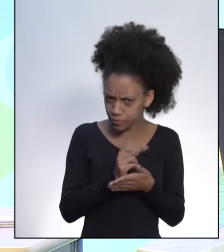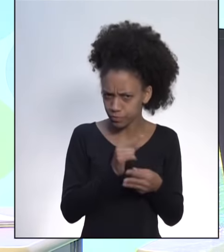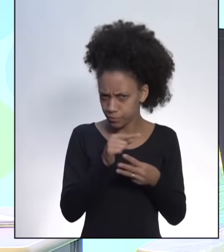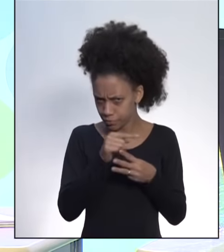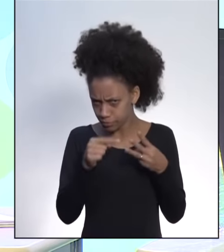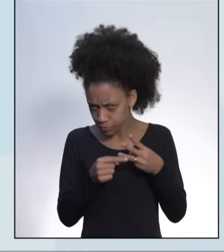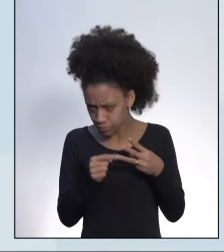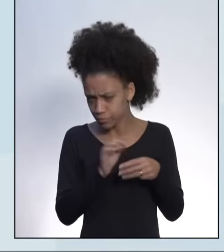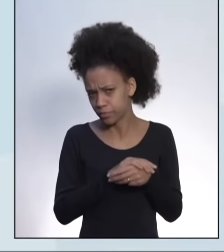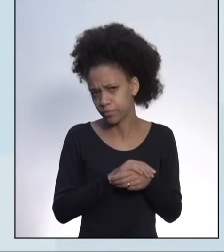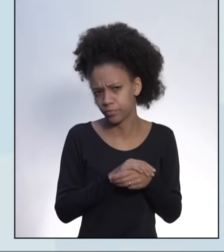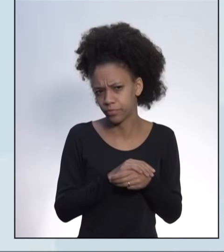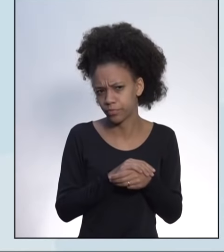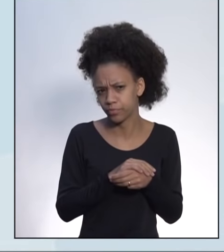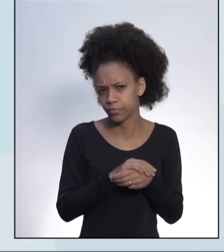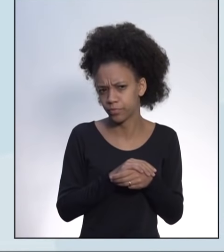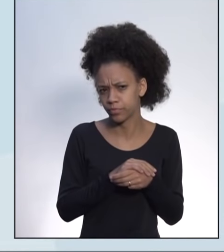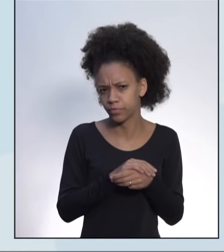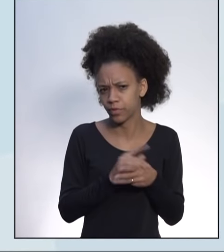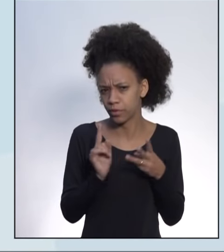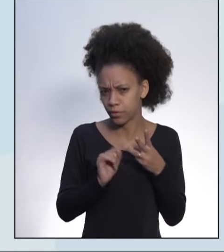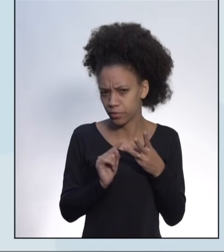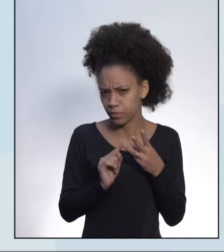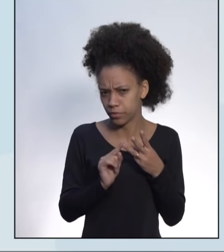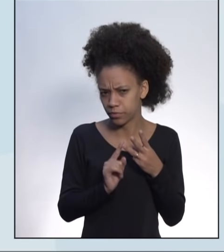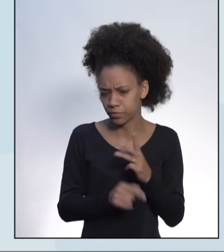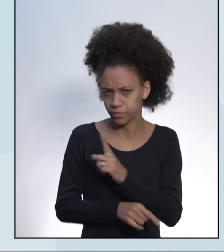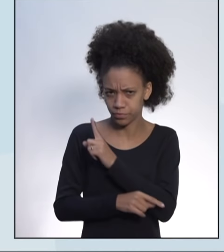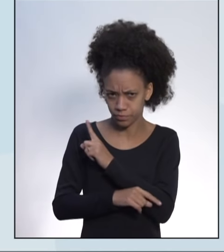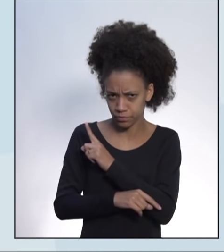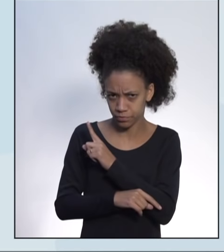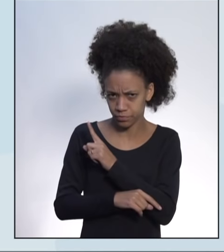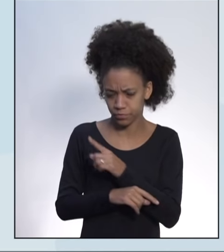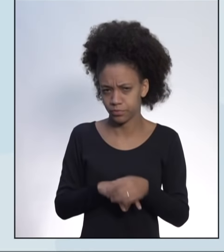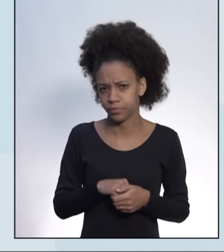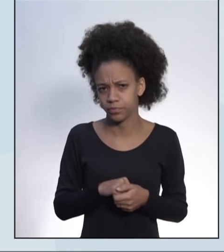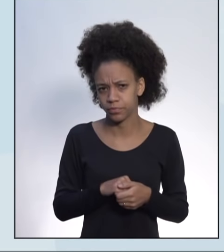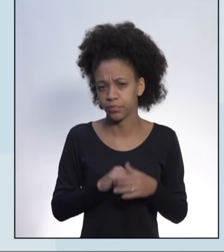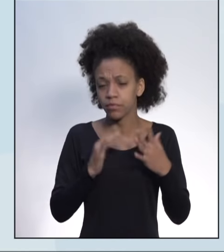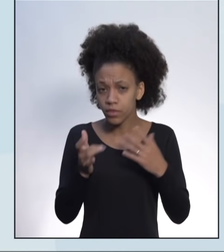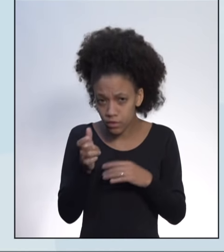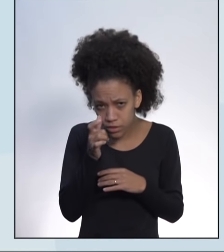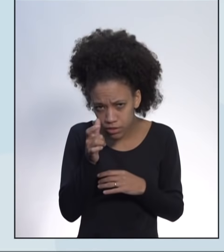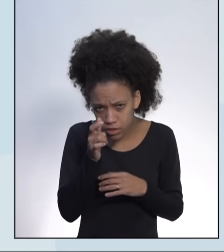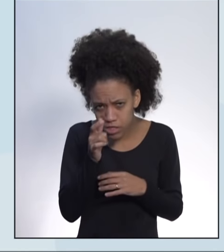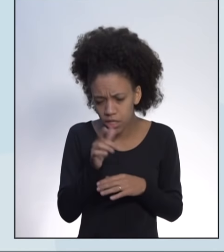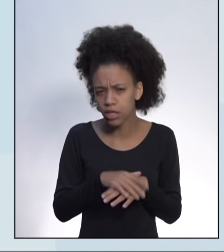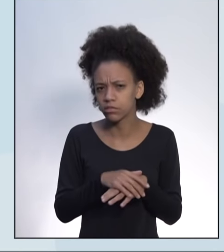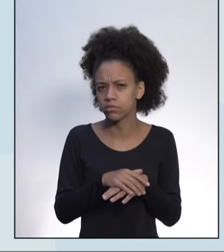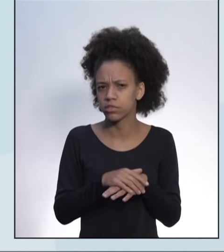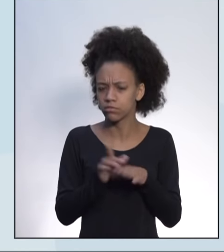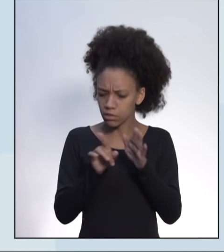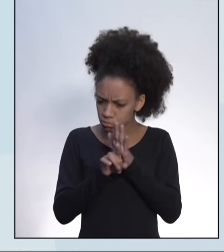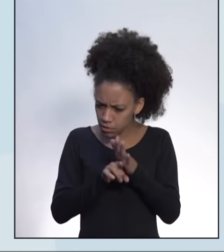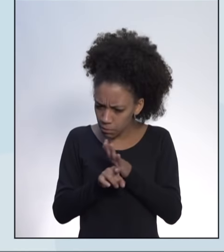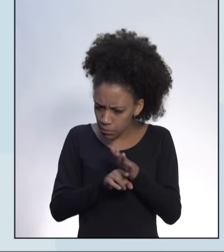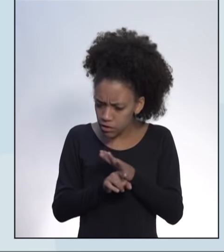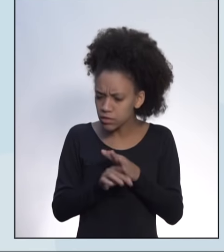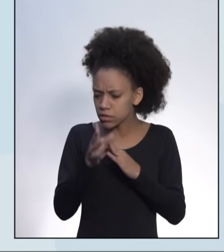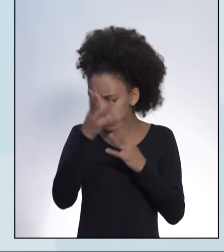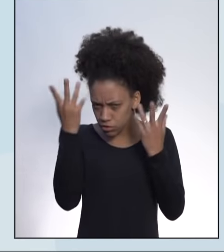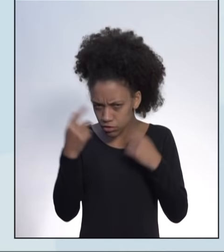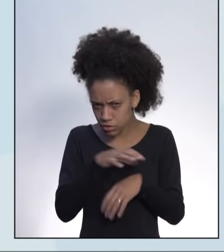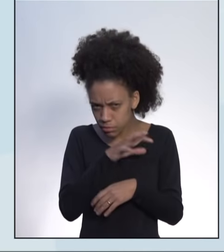na temática do animal uai animals live in different places eu estou interessado nessa temática de animal então eu quero